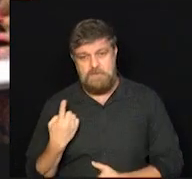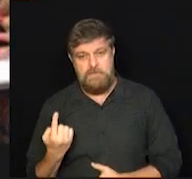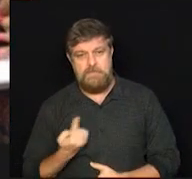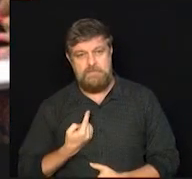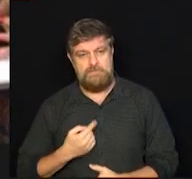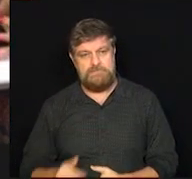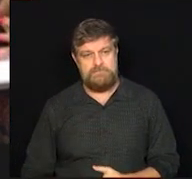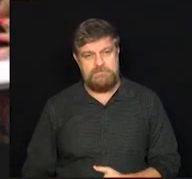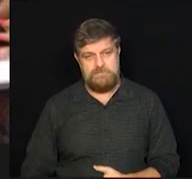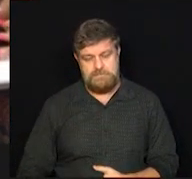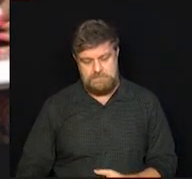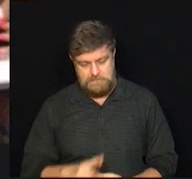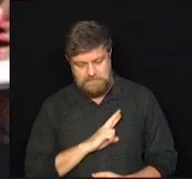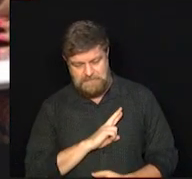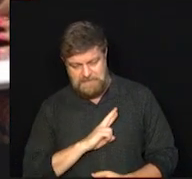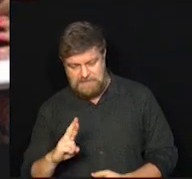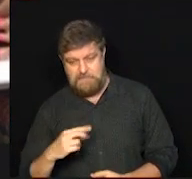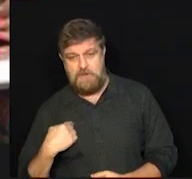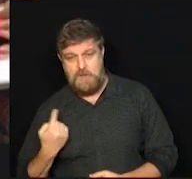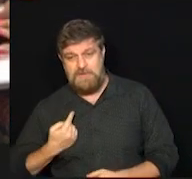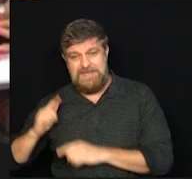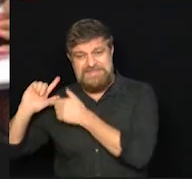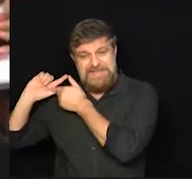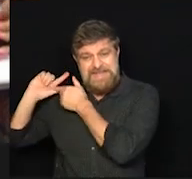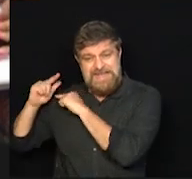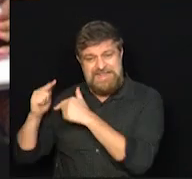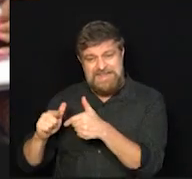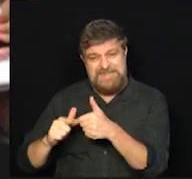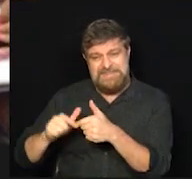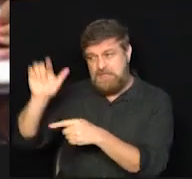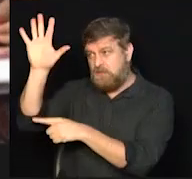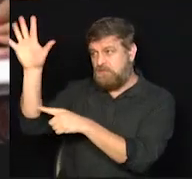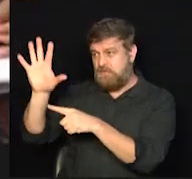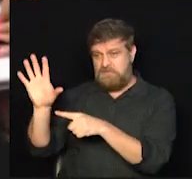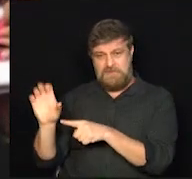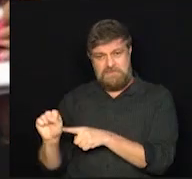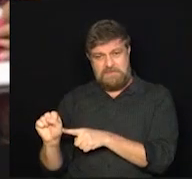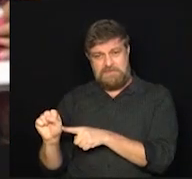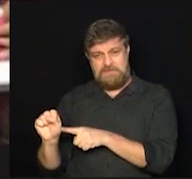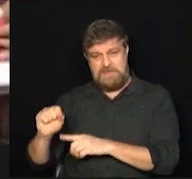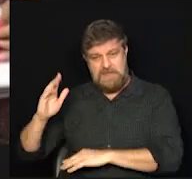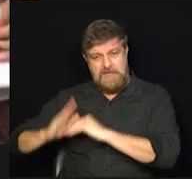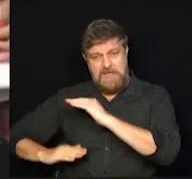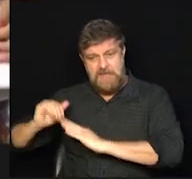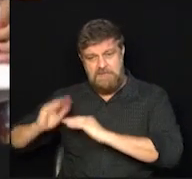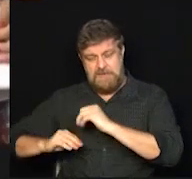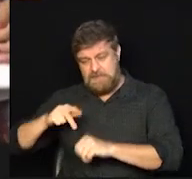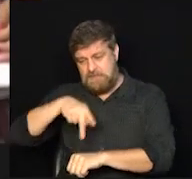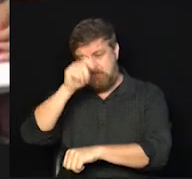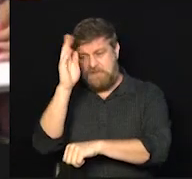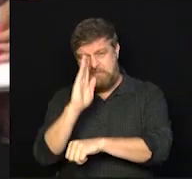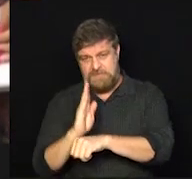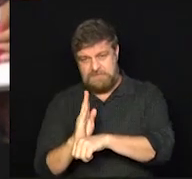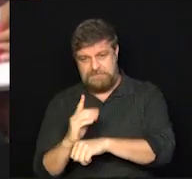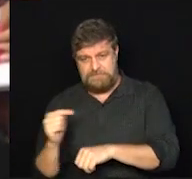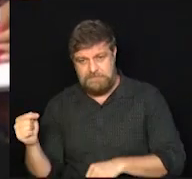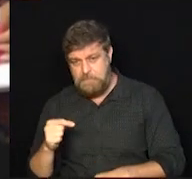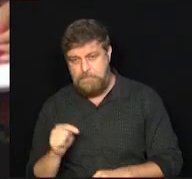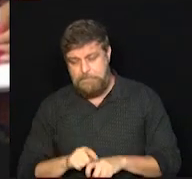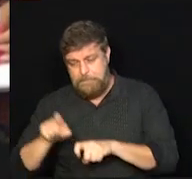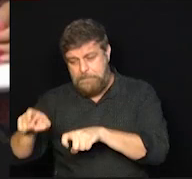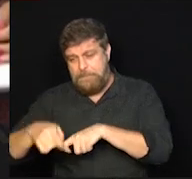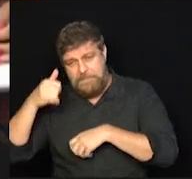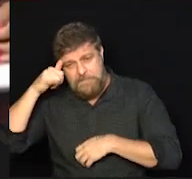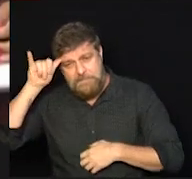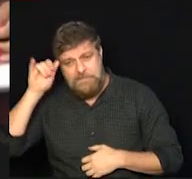sem crédito que a nossas tradições de matriz africana se consolidaram nesse país EA Fazenda